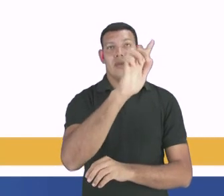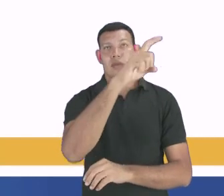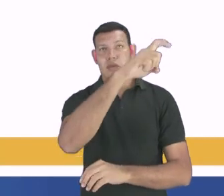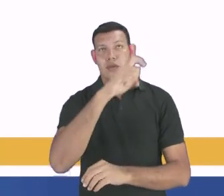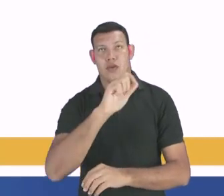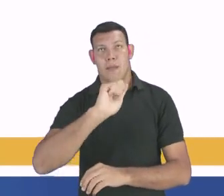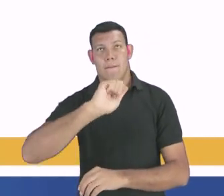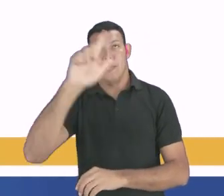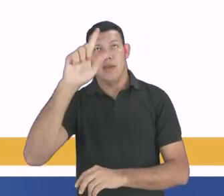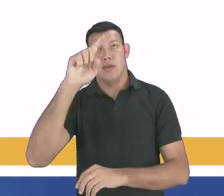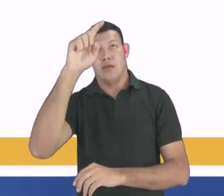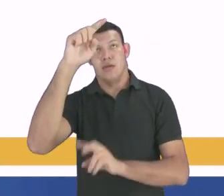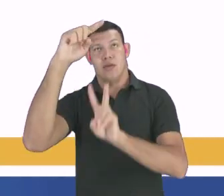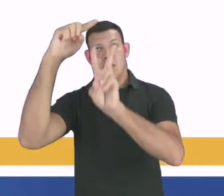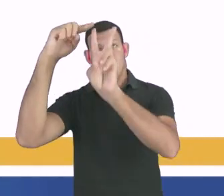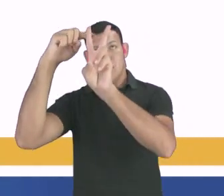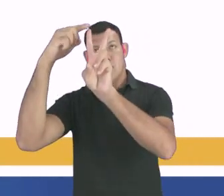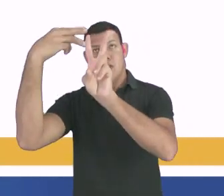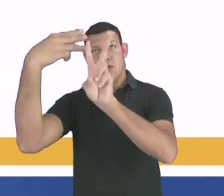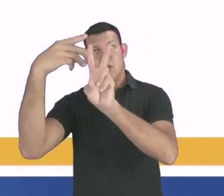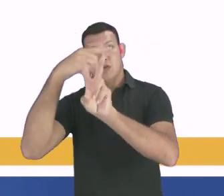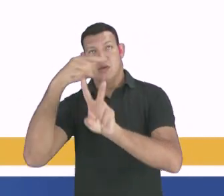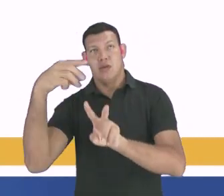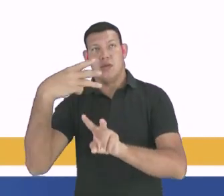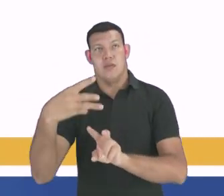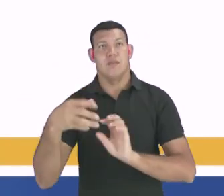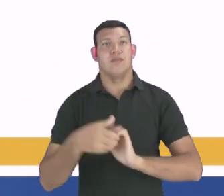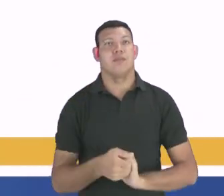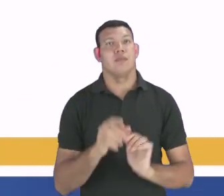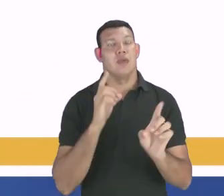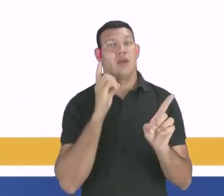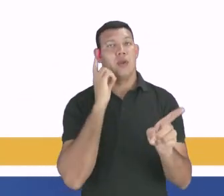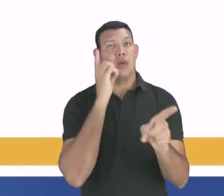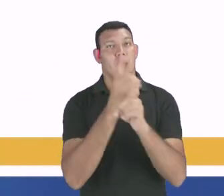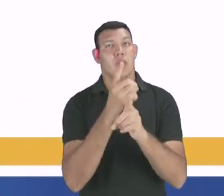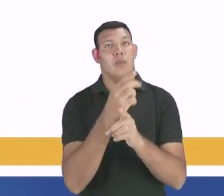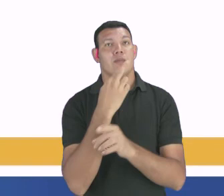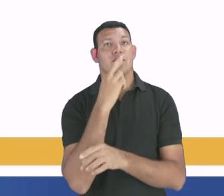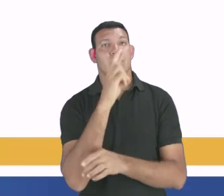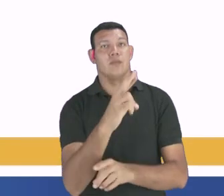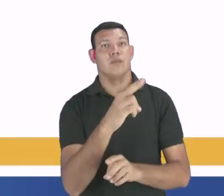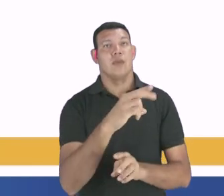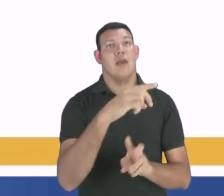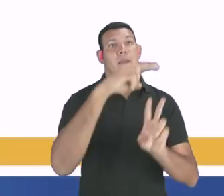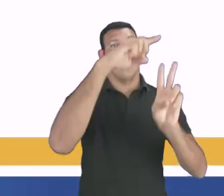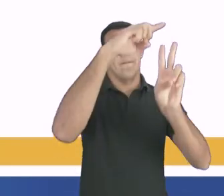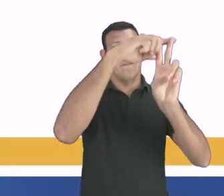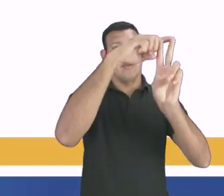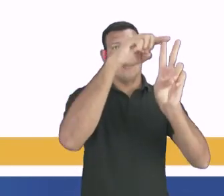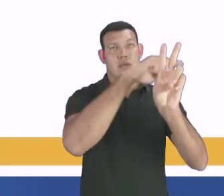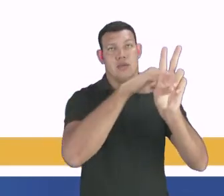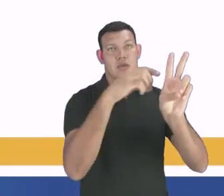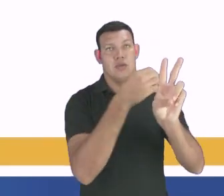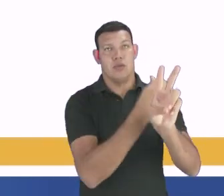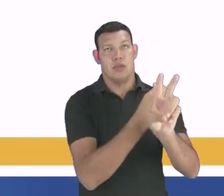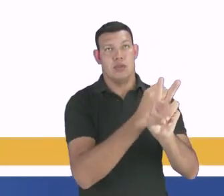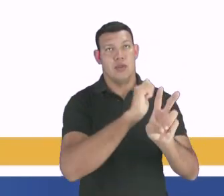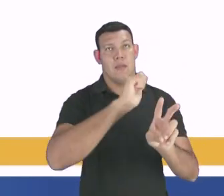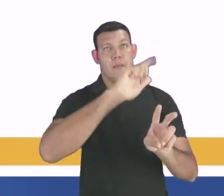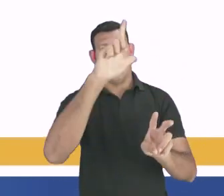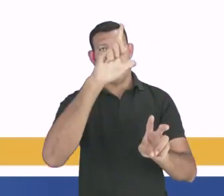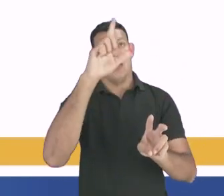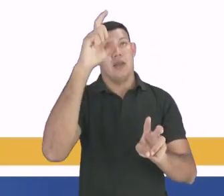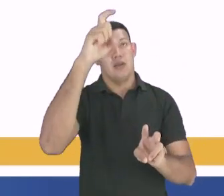dois intervalos. Interessante. É o π sobre 6 menor que x e menor que π